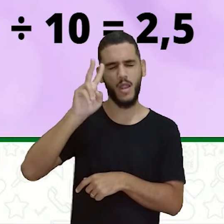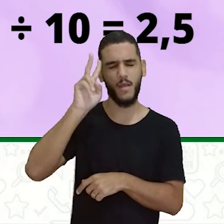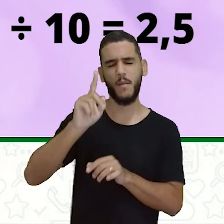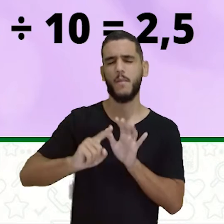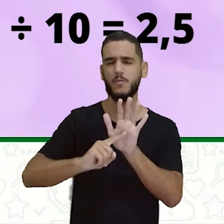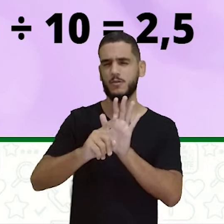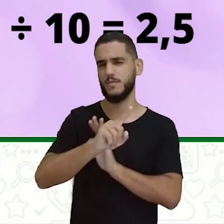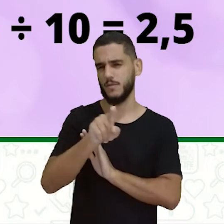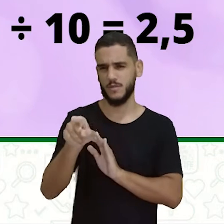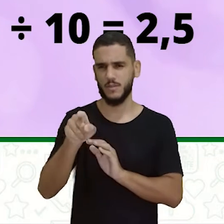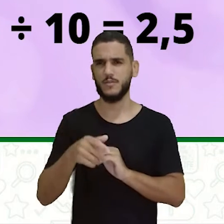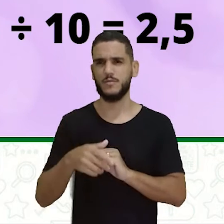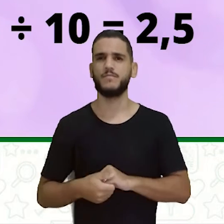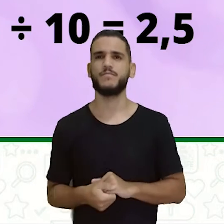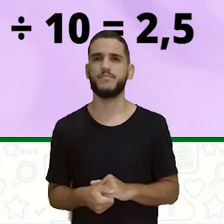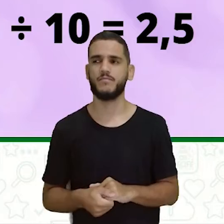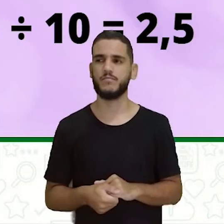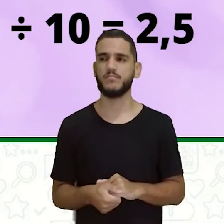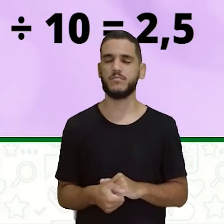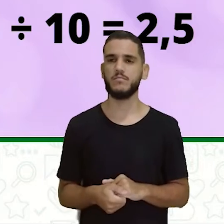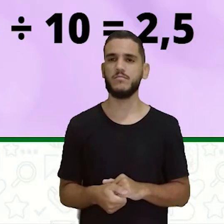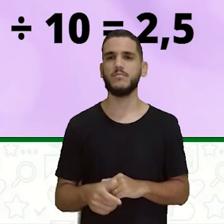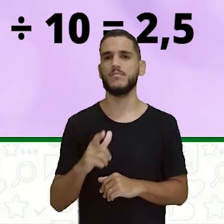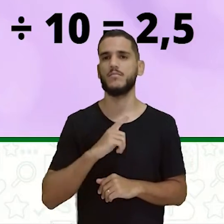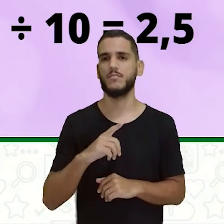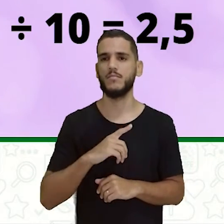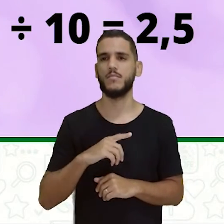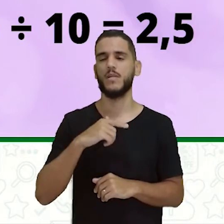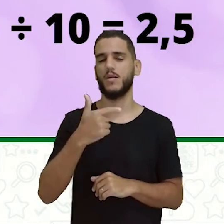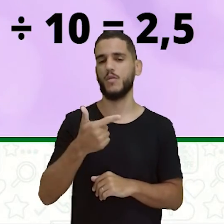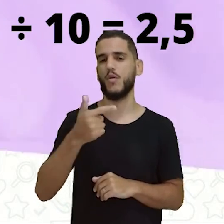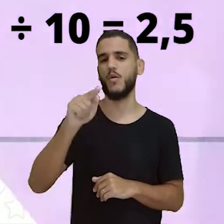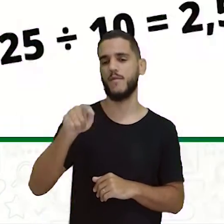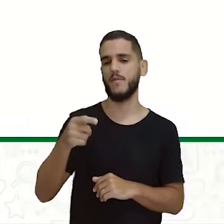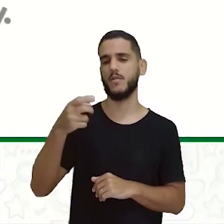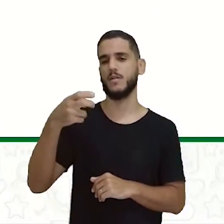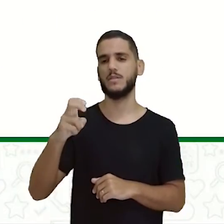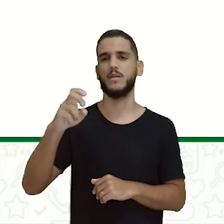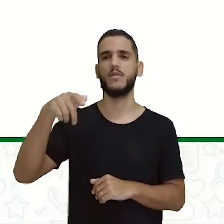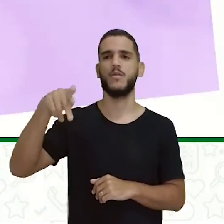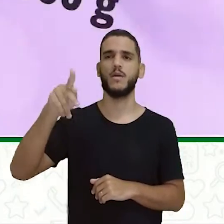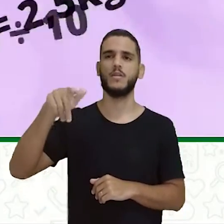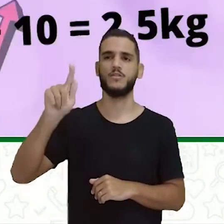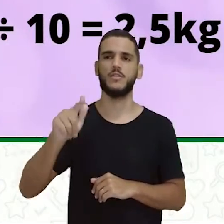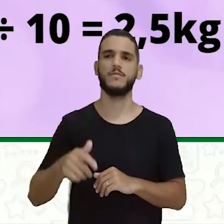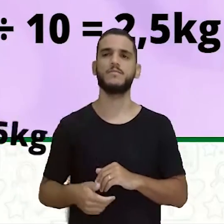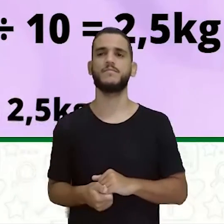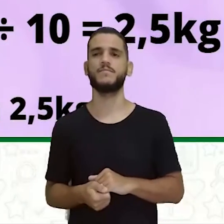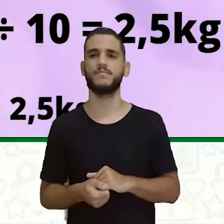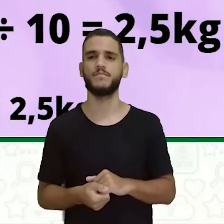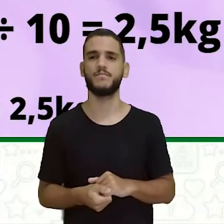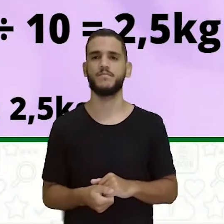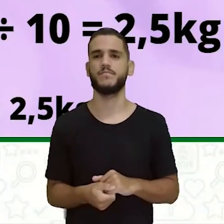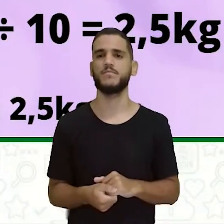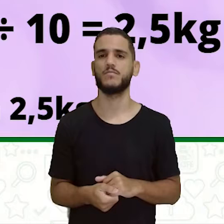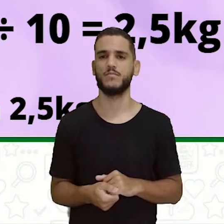lá? Aí eu tenho 2,5 kg. Olha só.